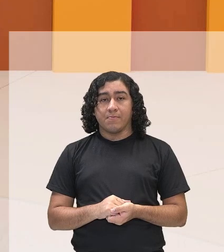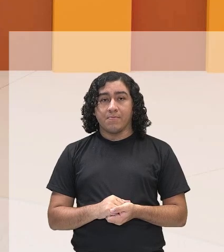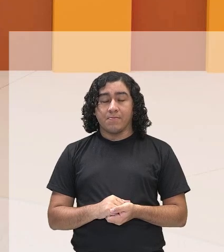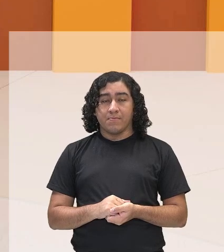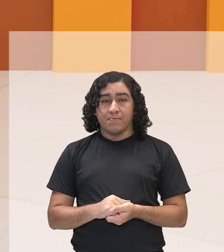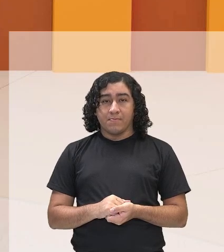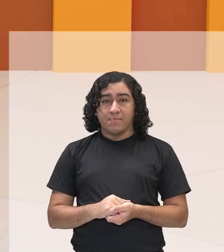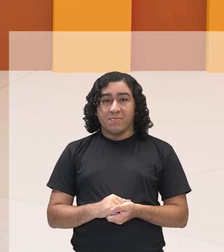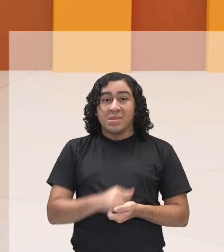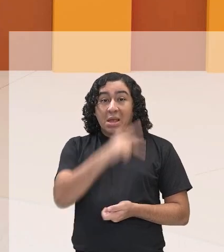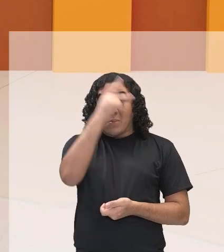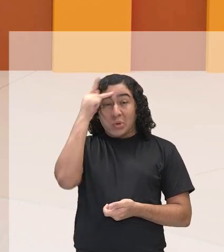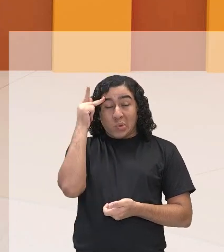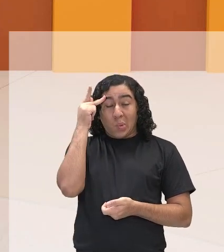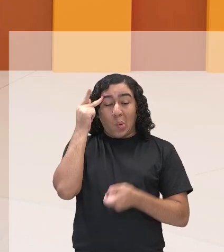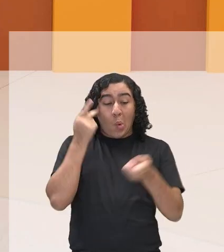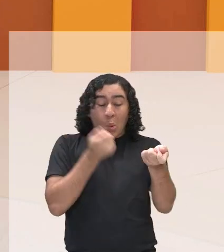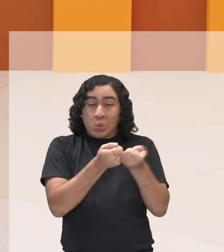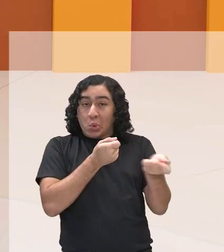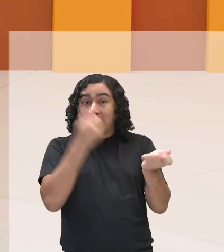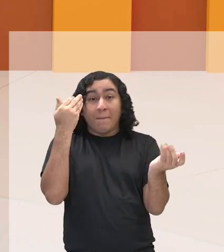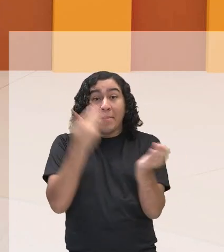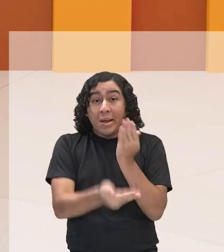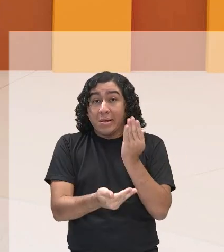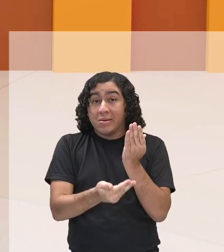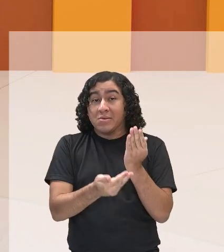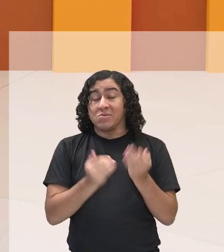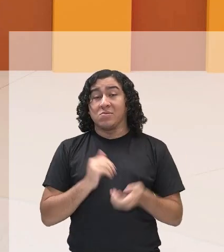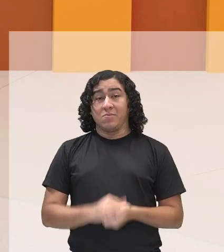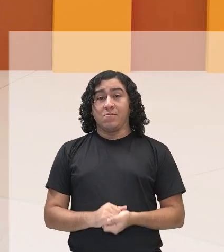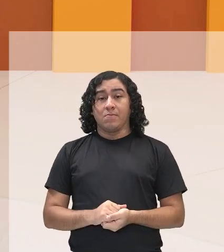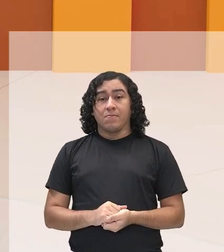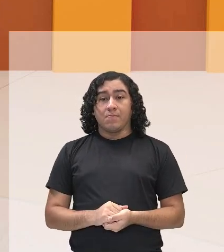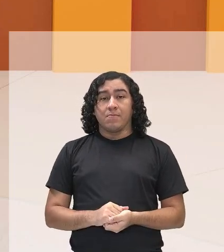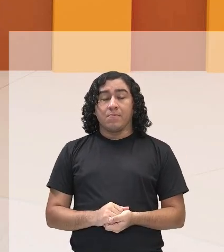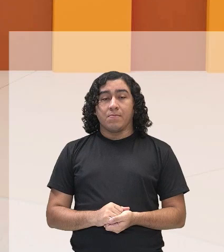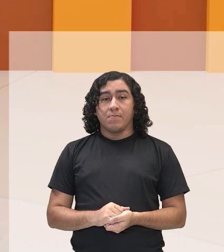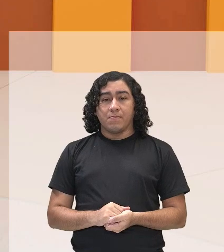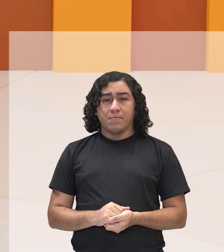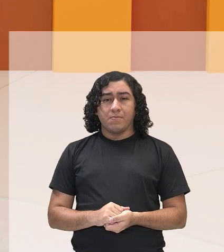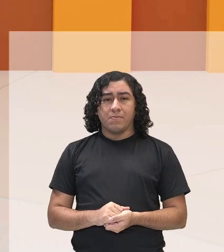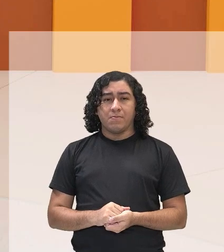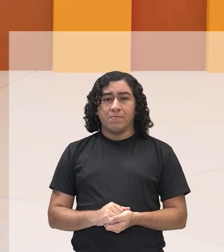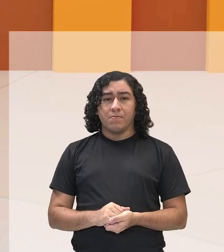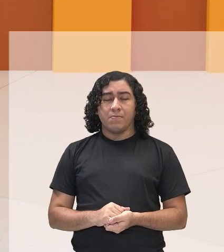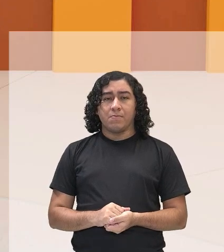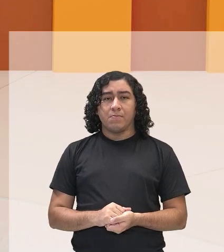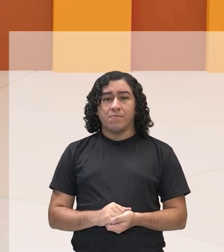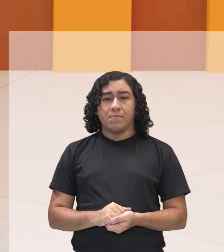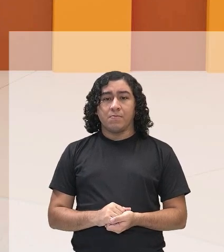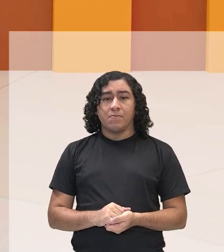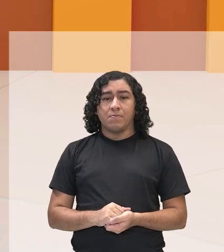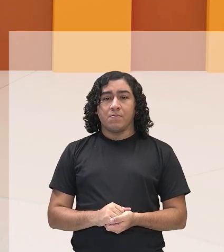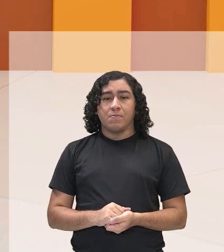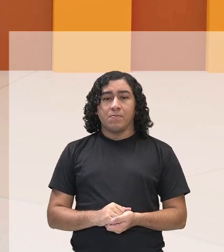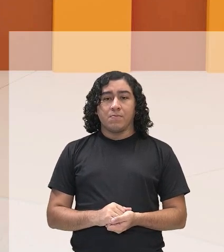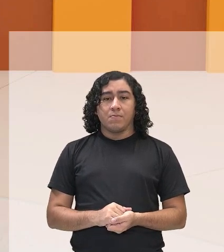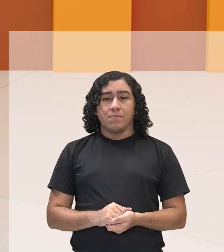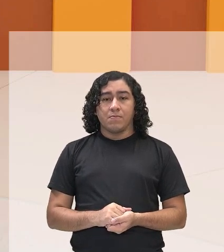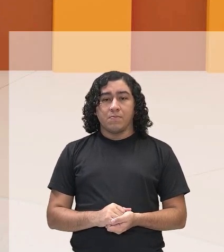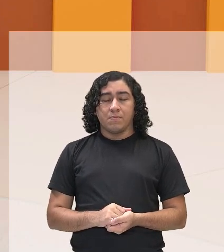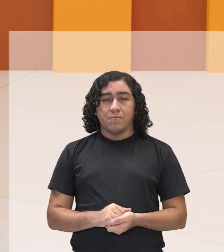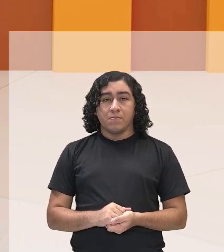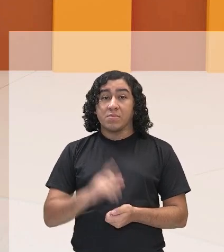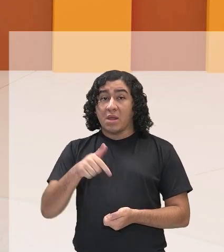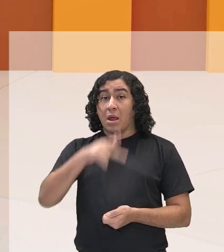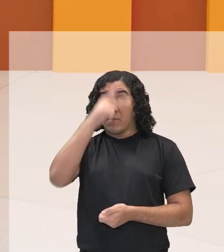Não é verdade? Então, você vê por aí as maldades que tem no mundo, né? Então, é através dessa pessoa, do